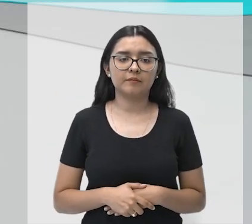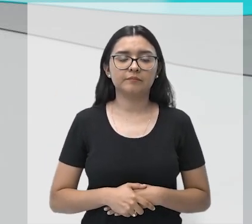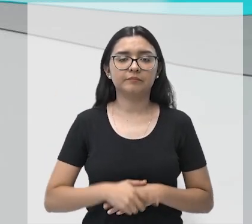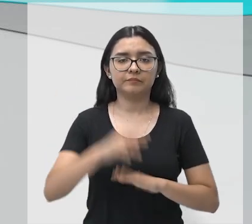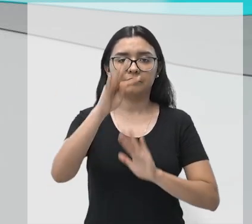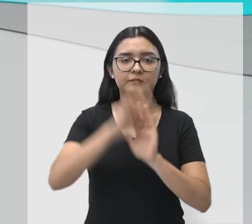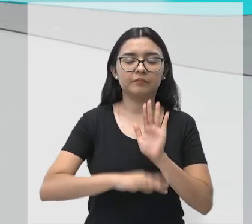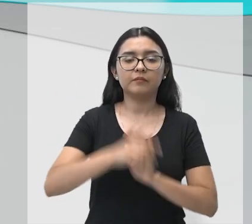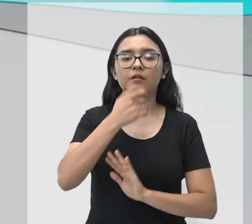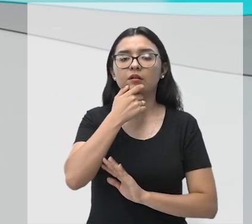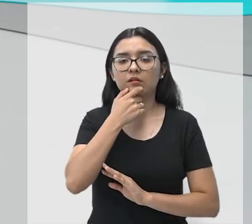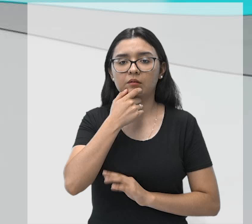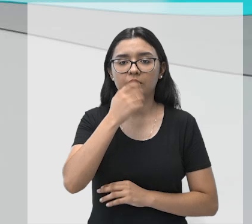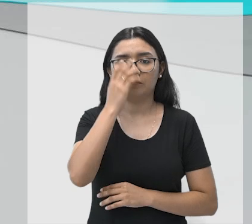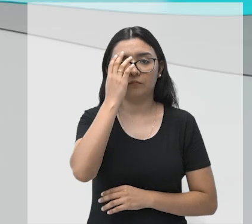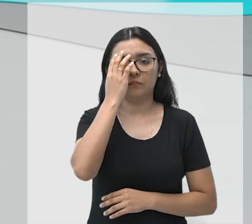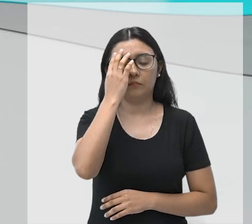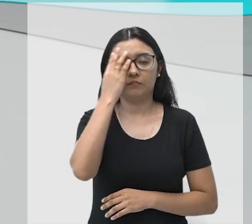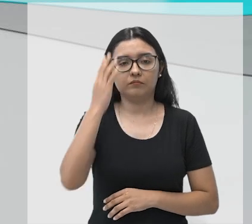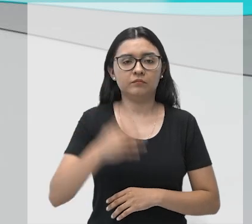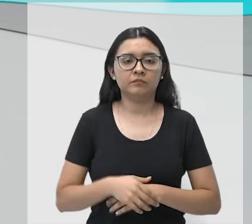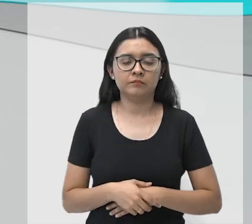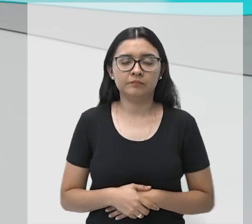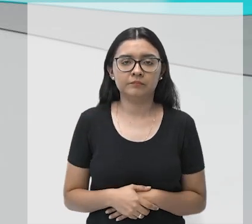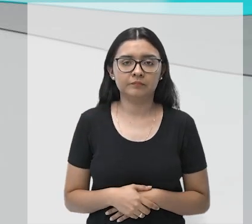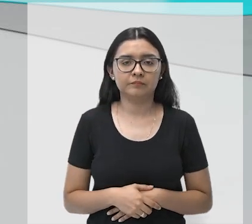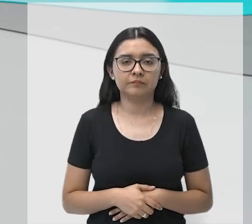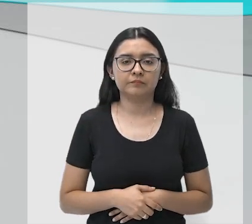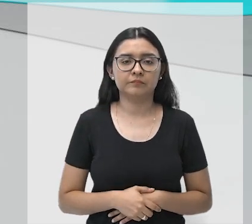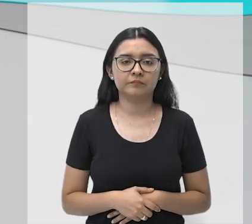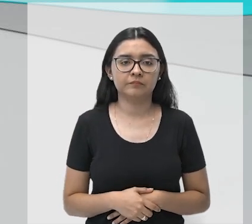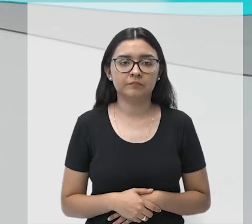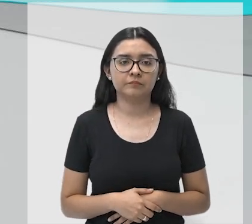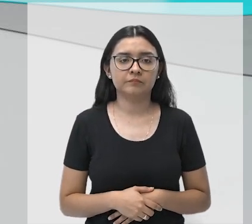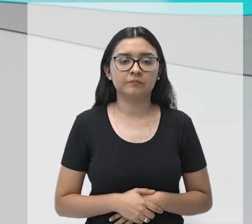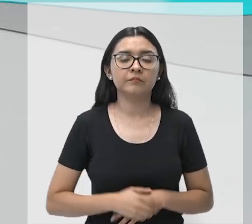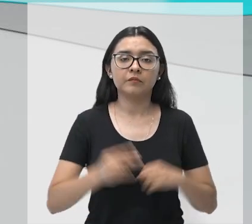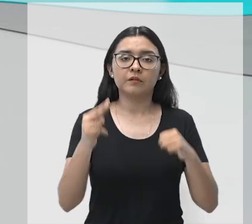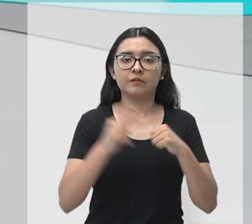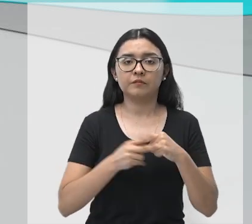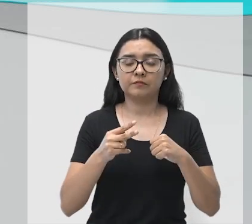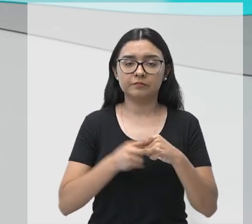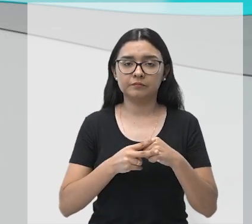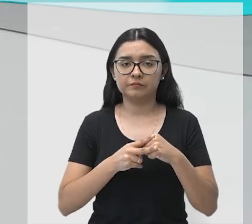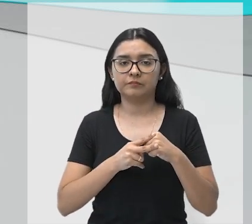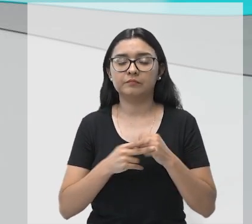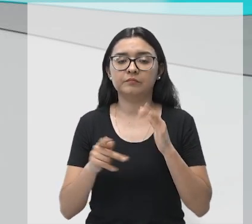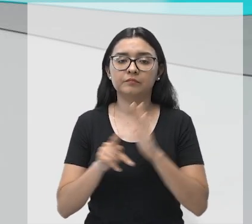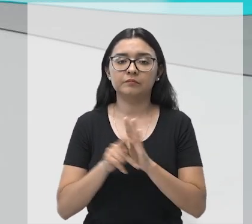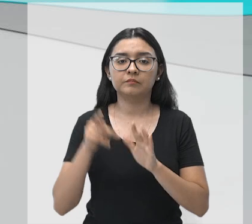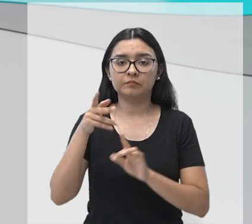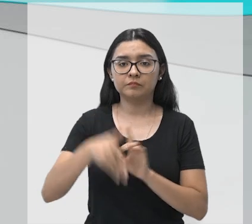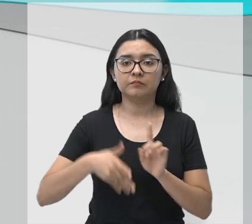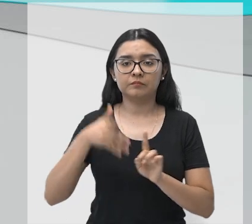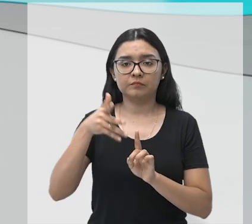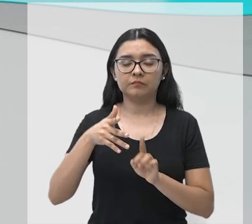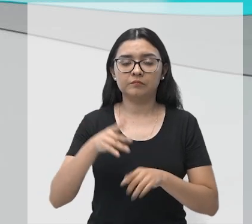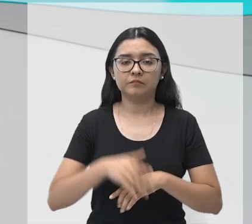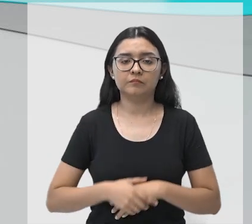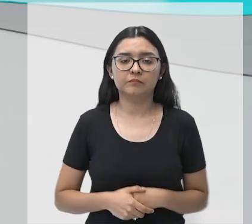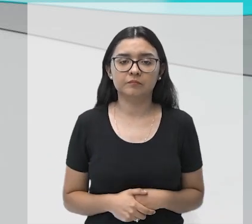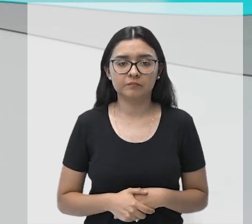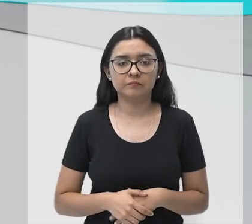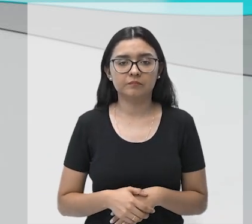A verb is a part of speech. Então, verbo é a parte de um discurso. It is a central component